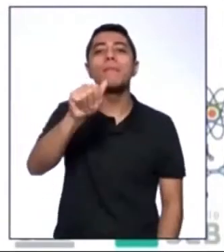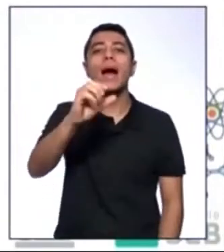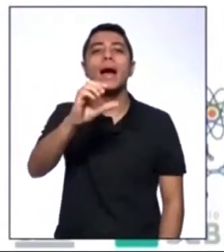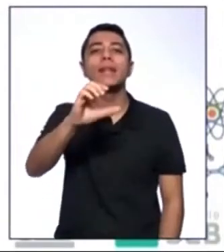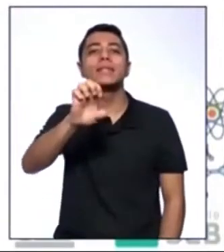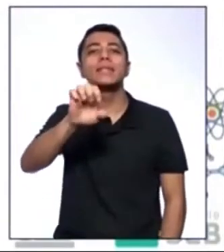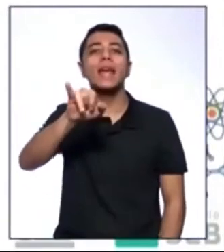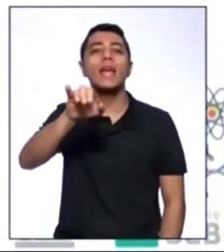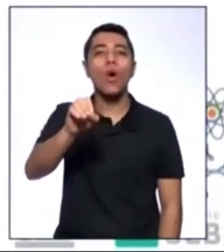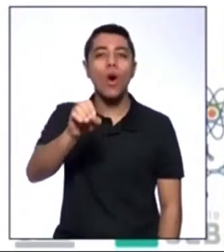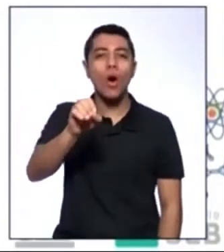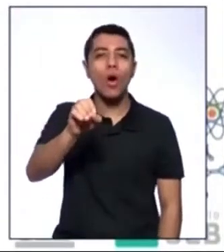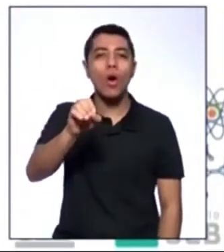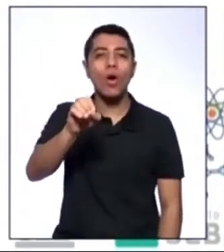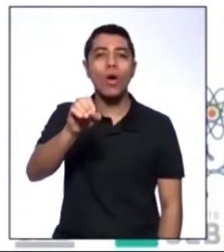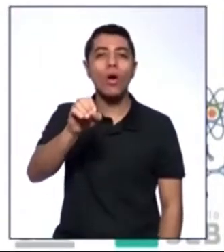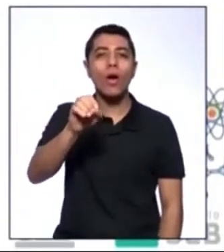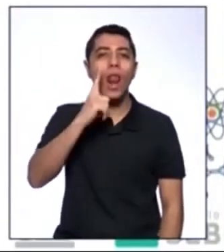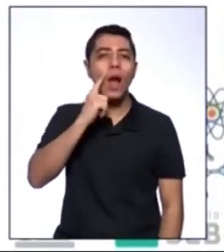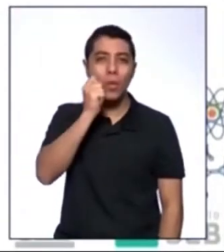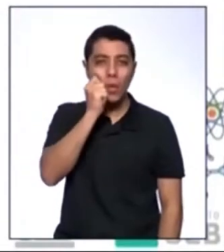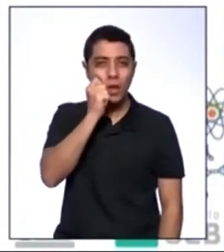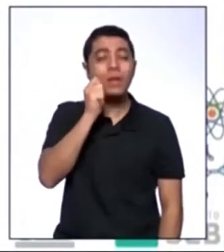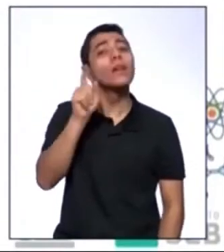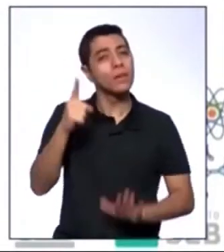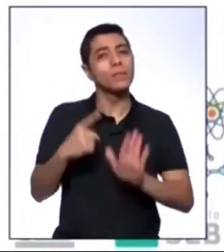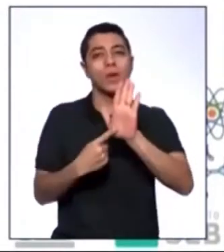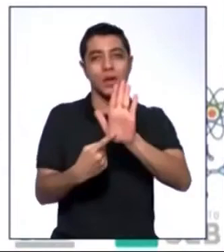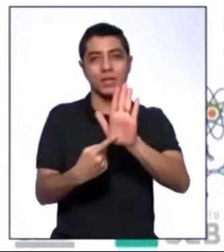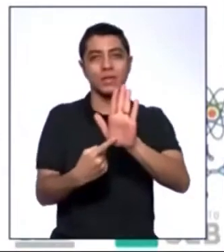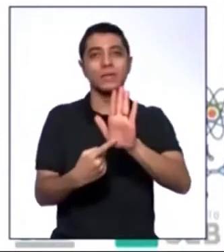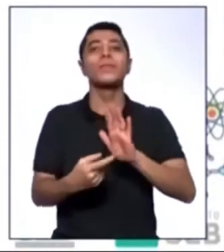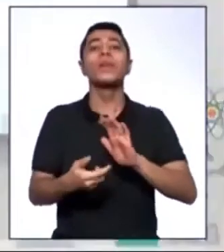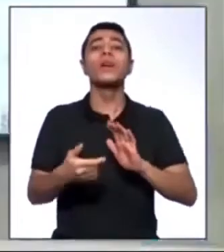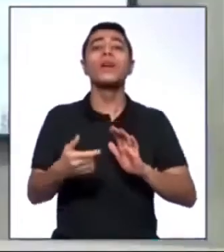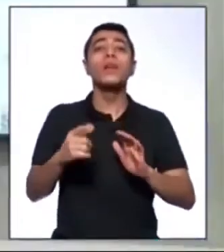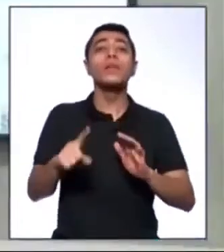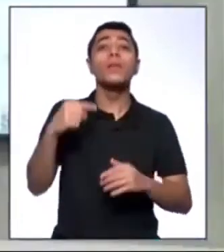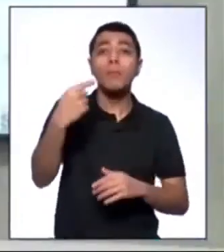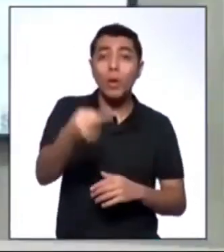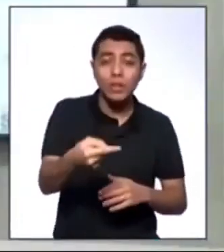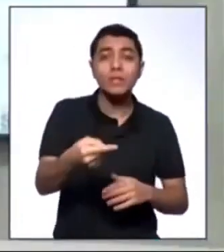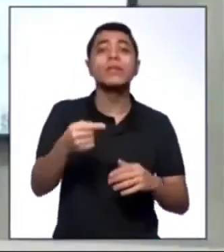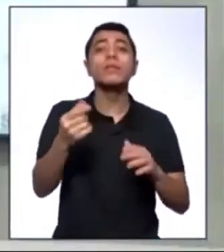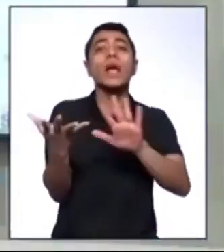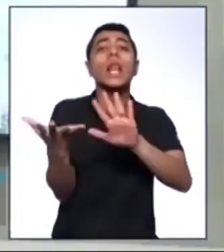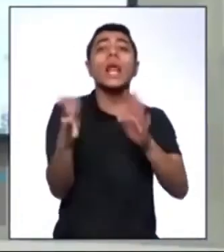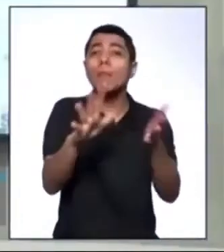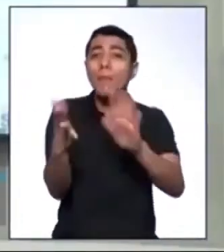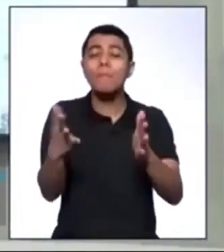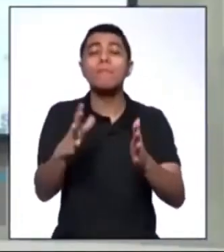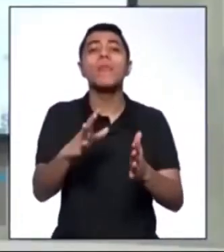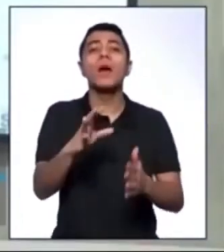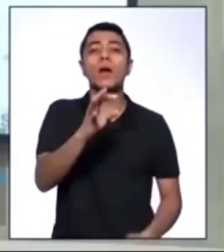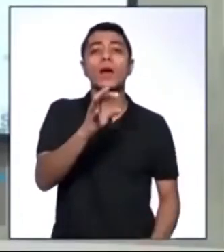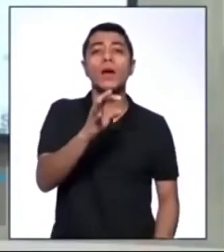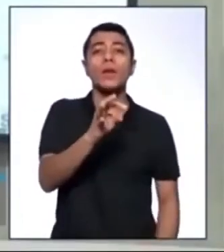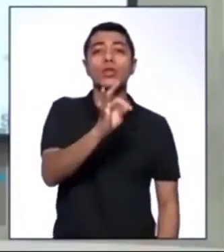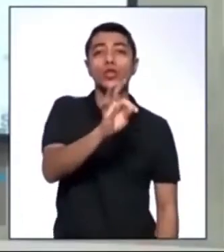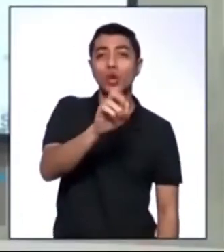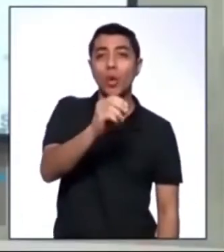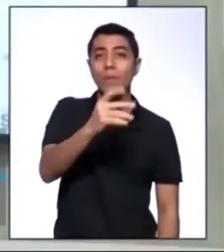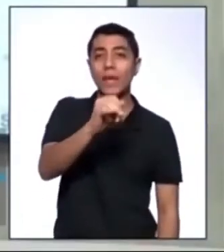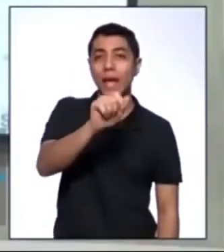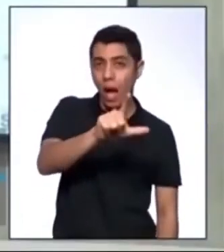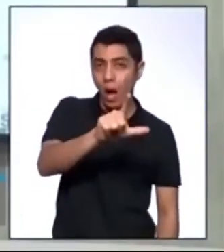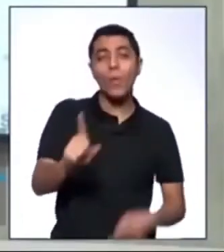Atlântico. Depois, galera, clima tropical e clima tropical de altitude. As características em relação à